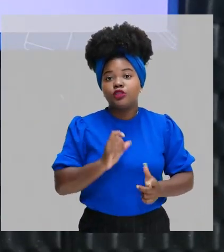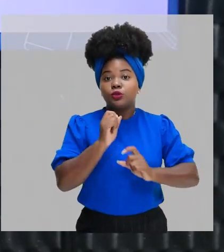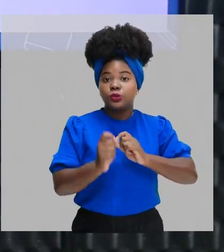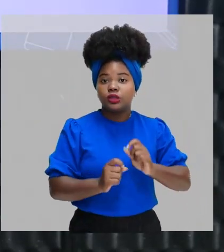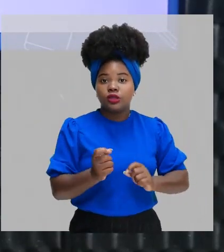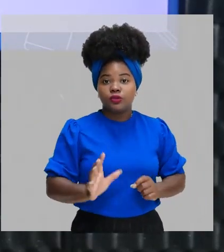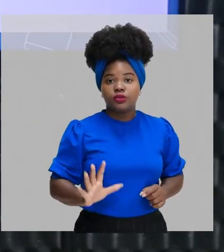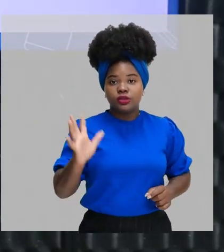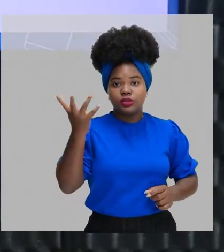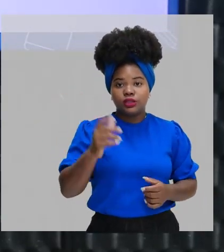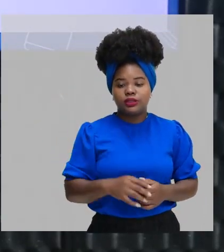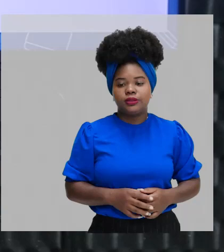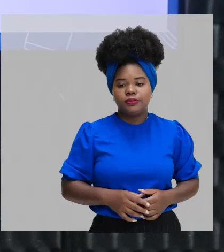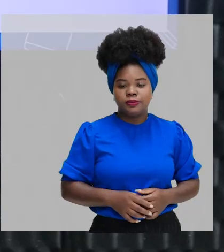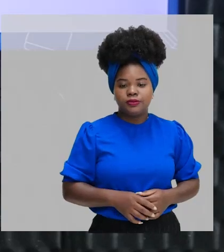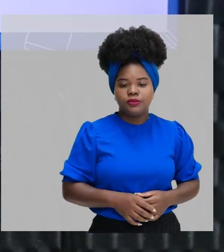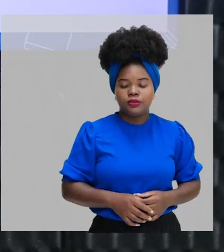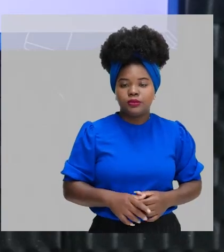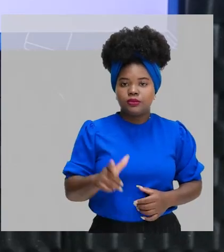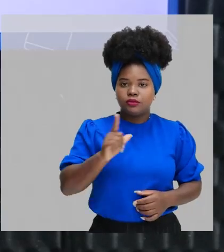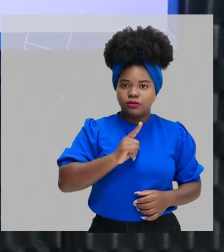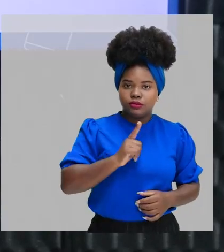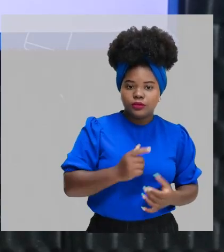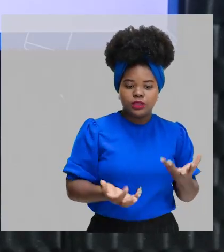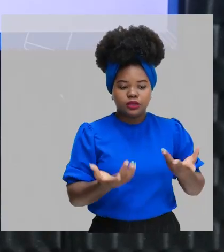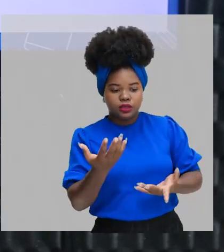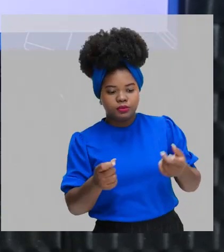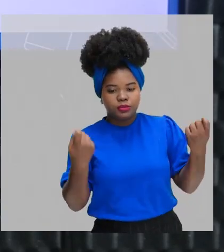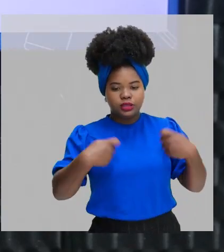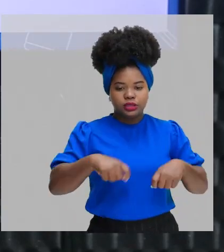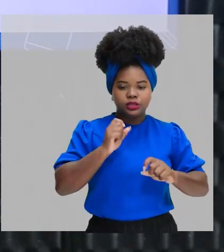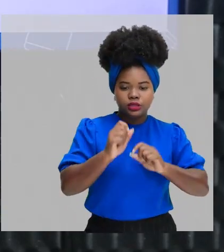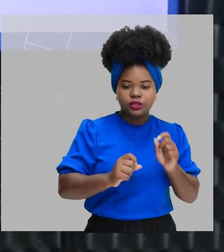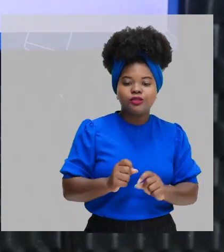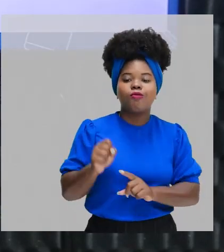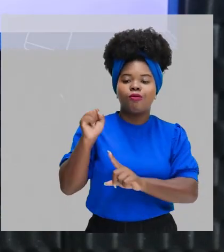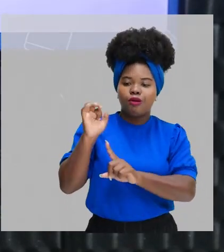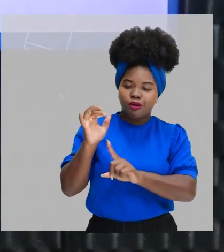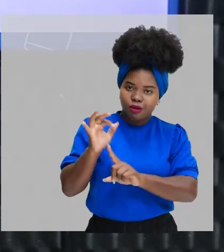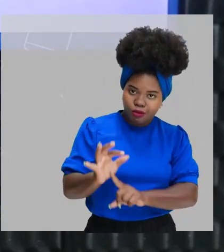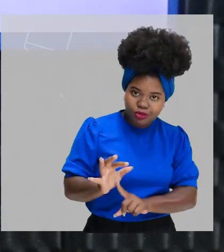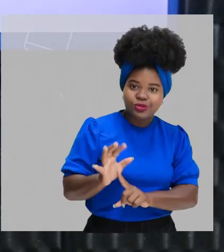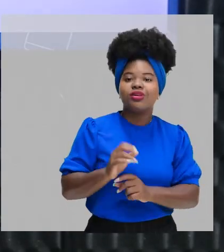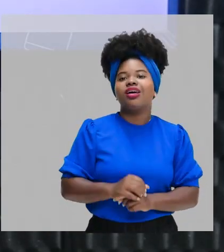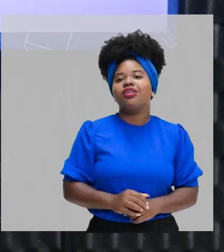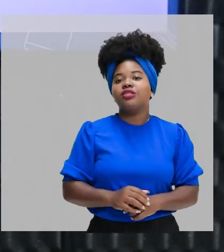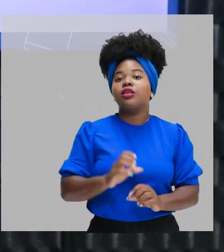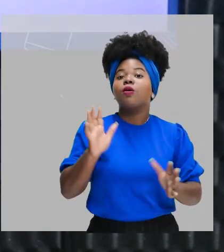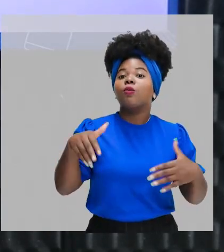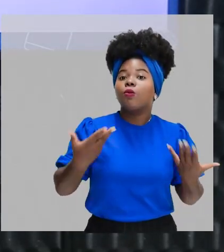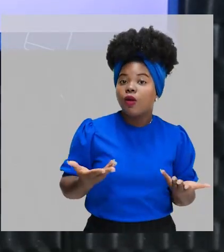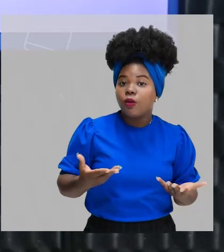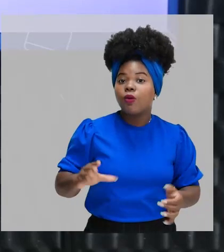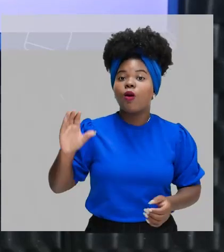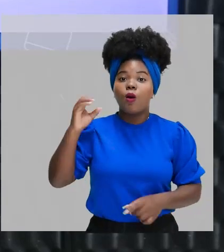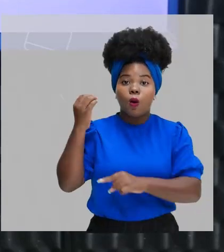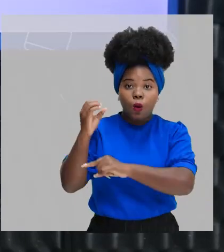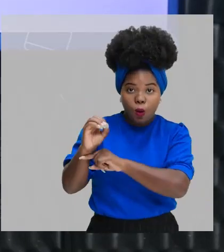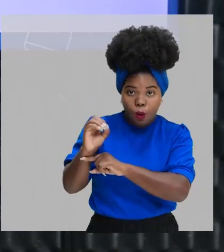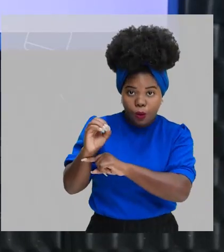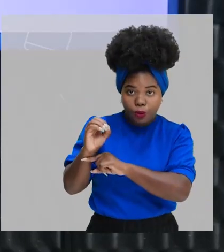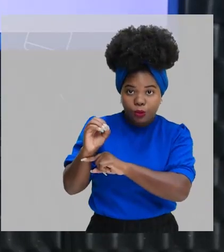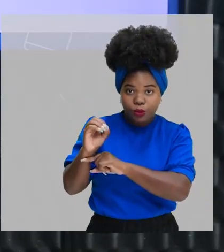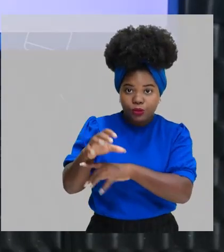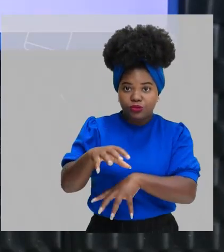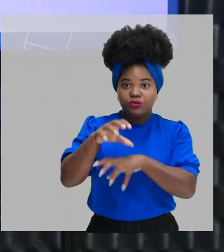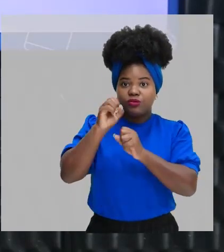acontece? Nós sabemos que para haver queima é preciso do gás oxigênio. E o gás oxigênio está presente justamente no